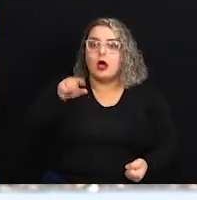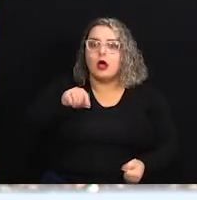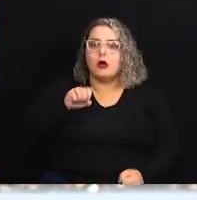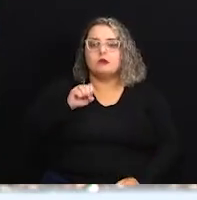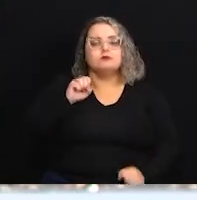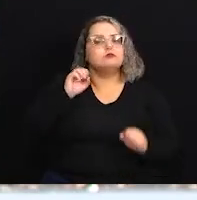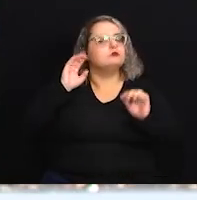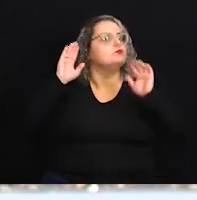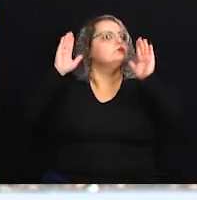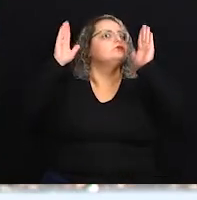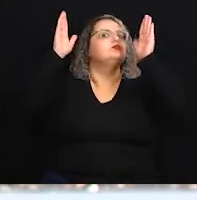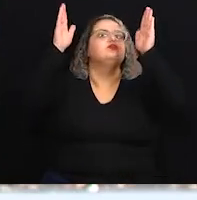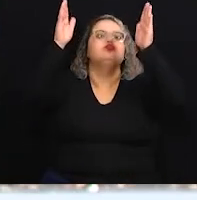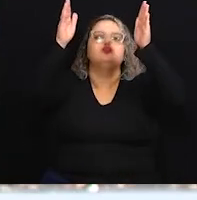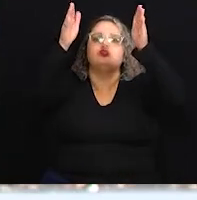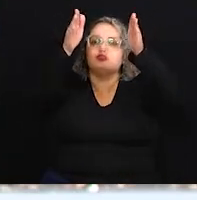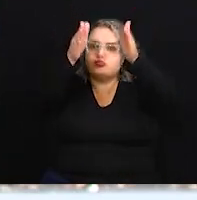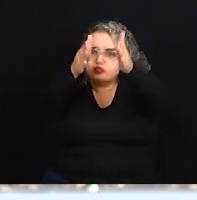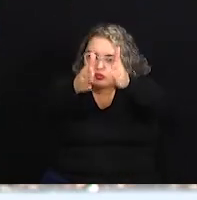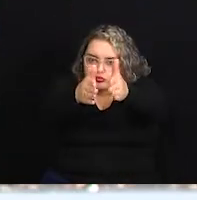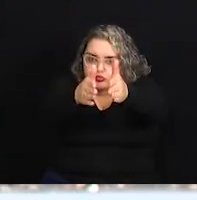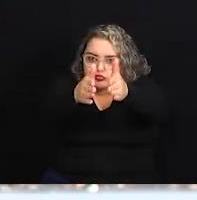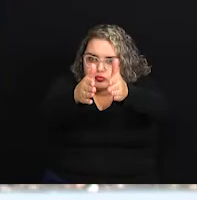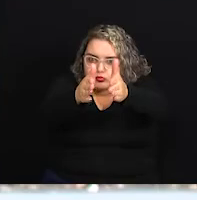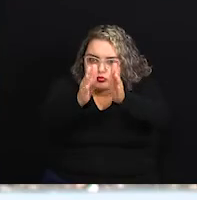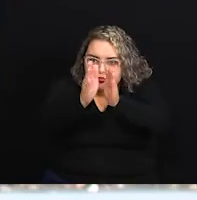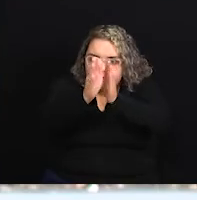é o farol que vai